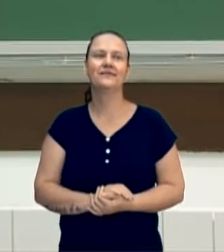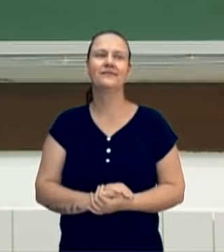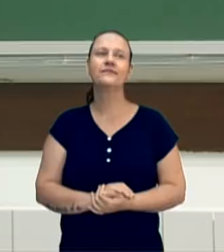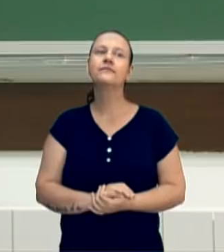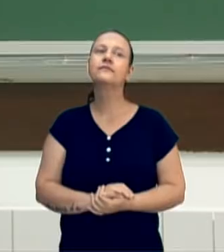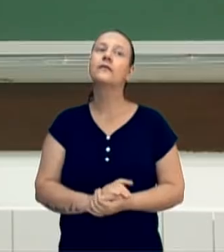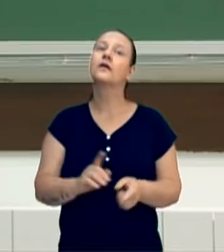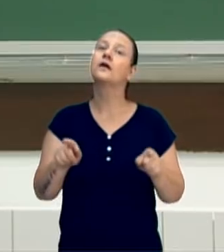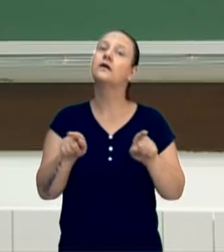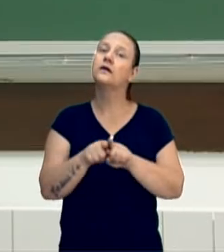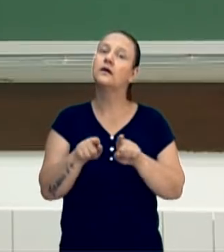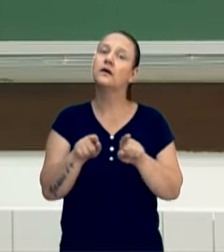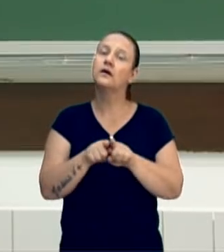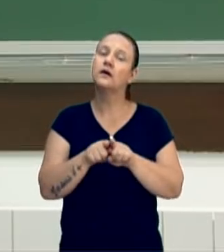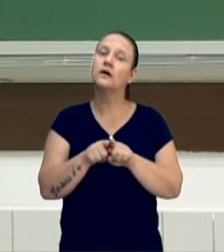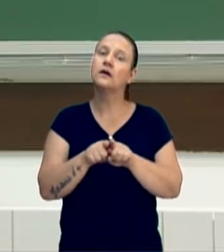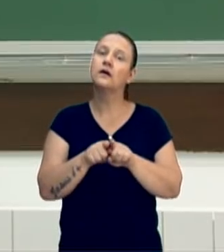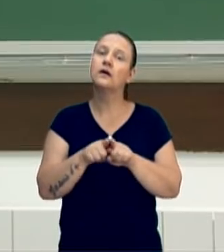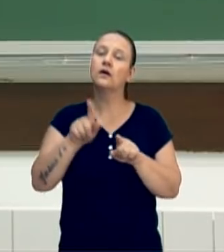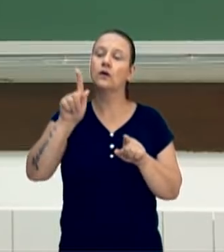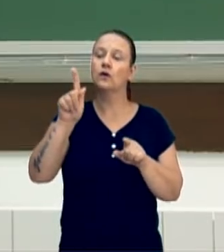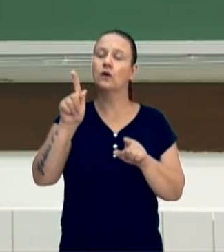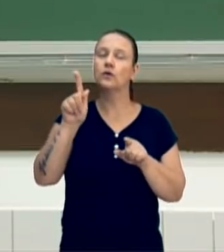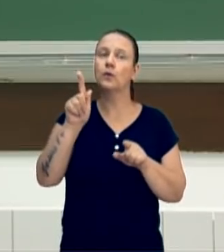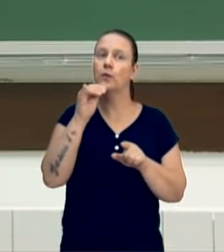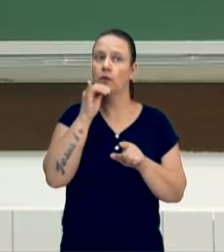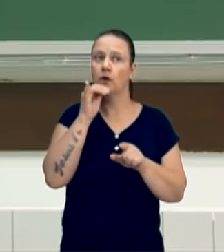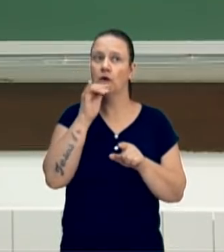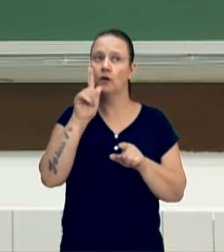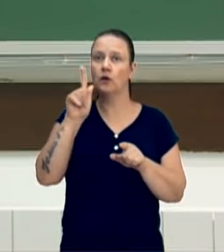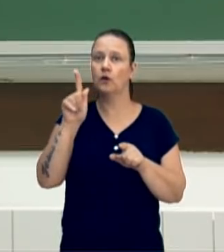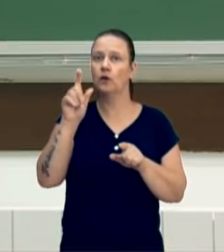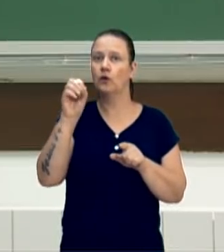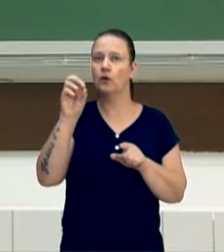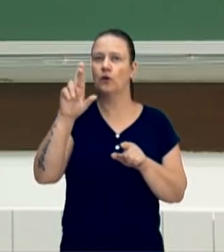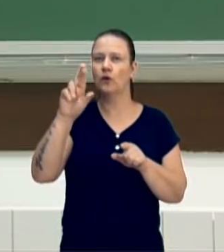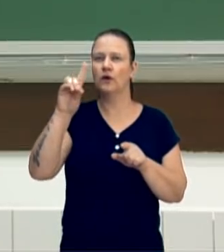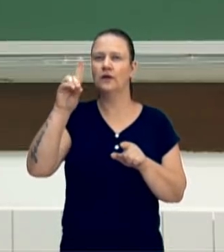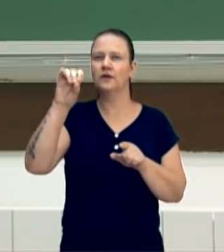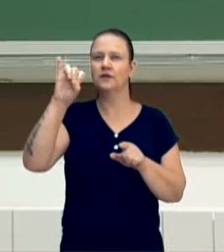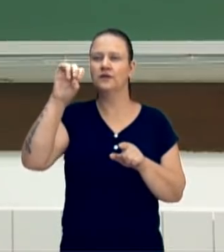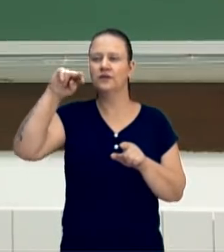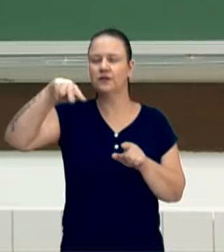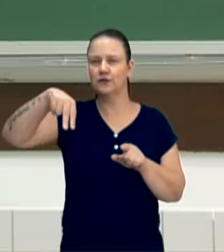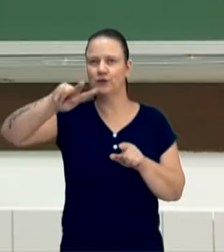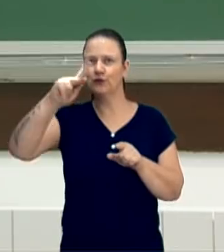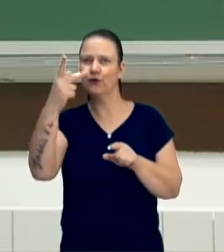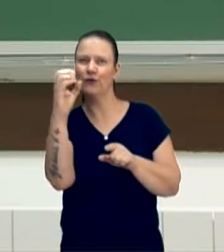E ele sempre termina, então, com esse inho. Inho.